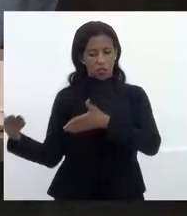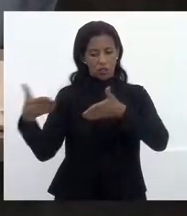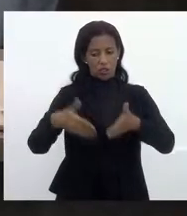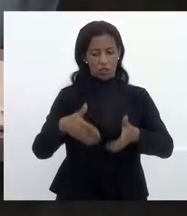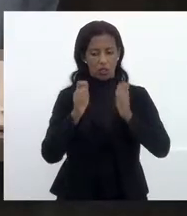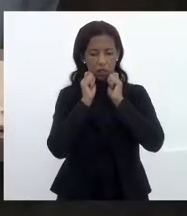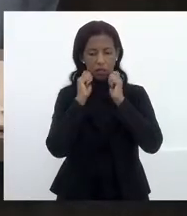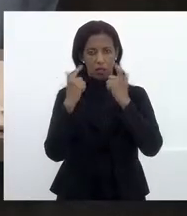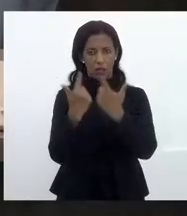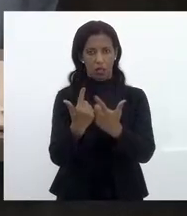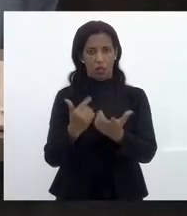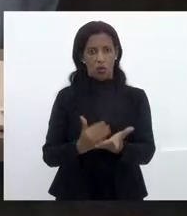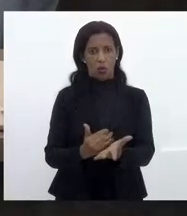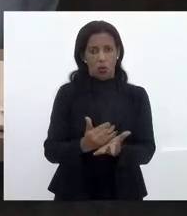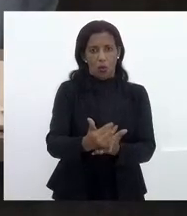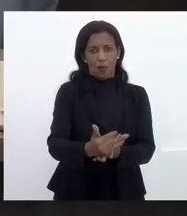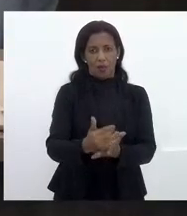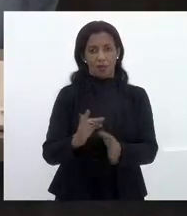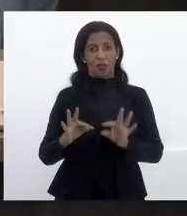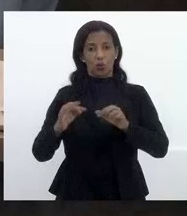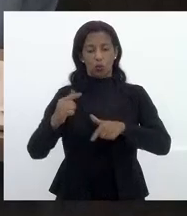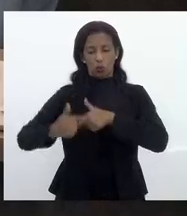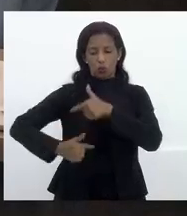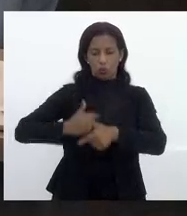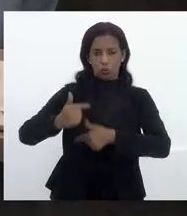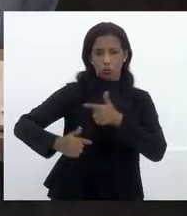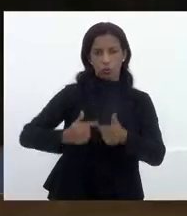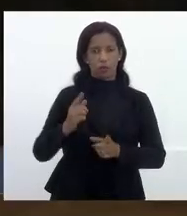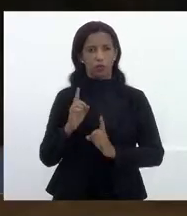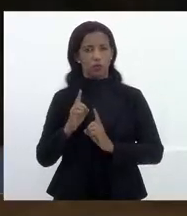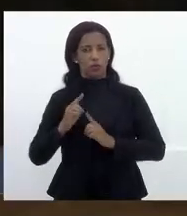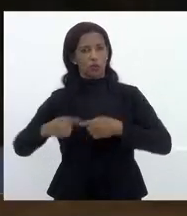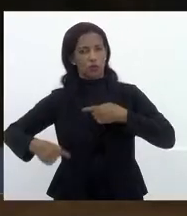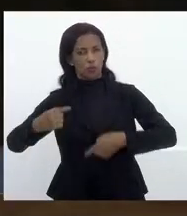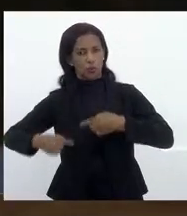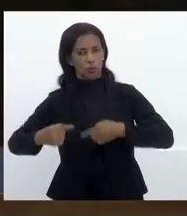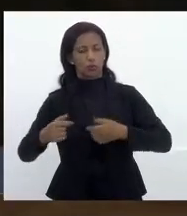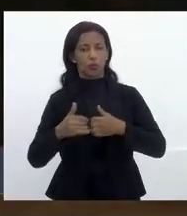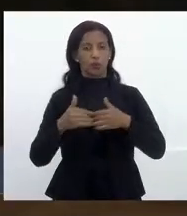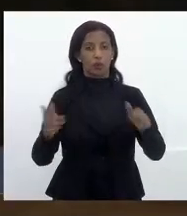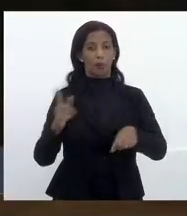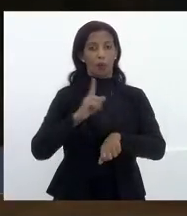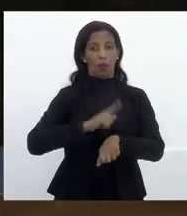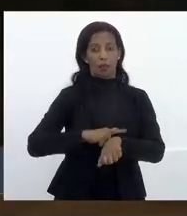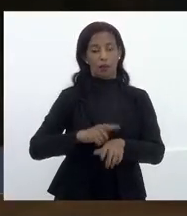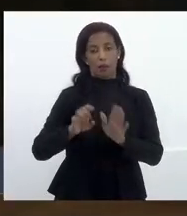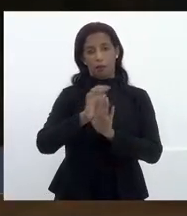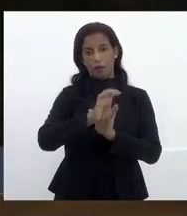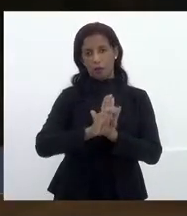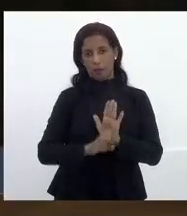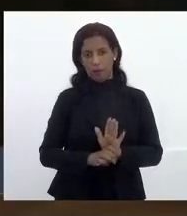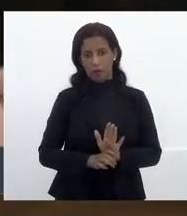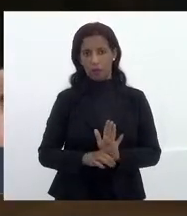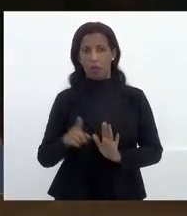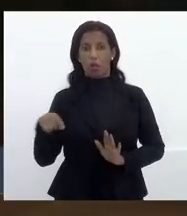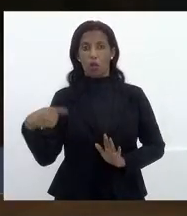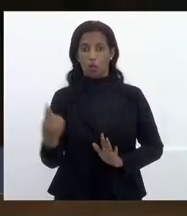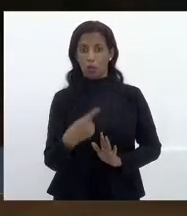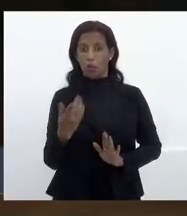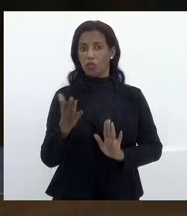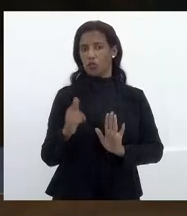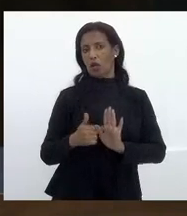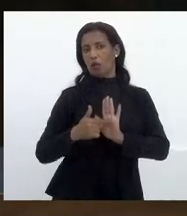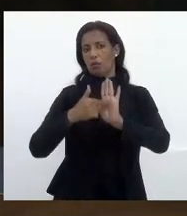casa inicia-se todo trabalho discussão depois abre-se o prazo para as emendas nós já apresentamos